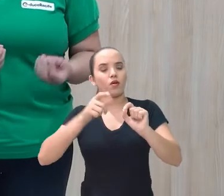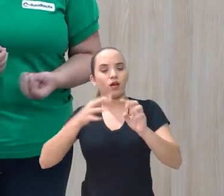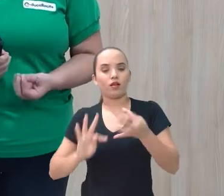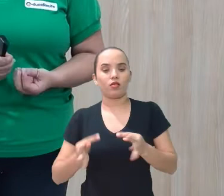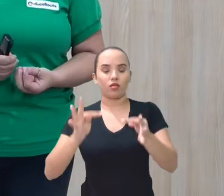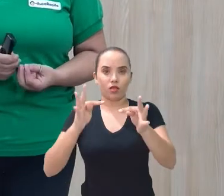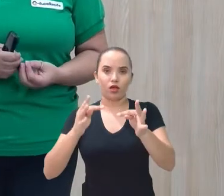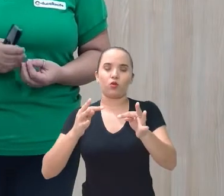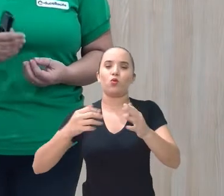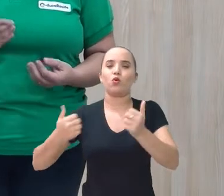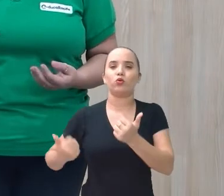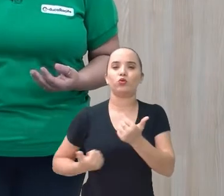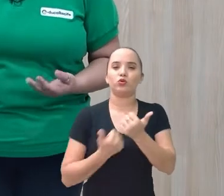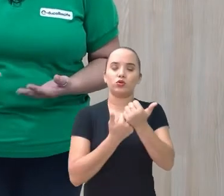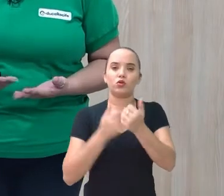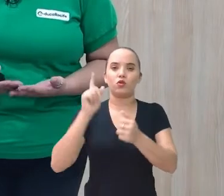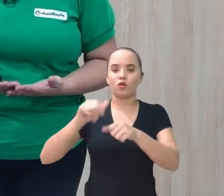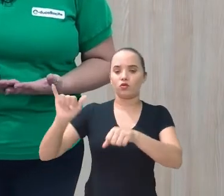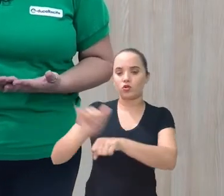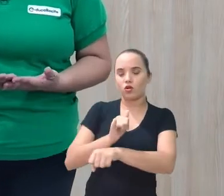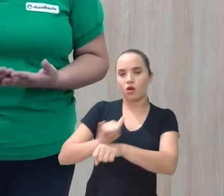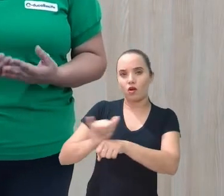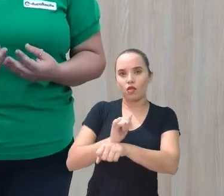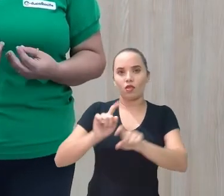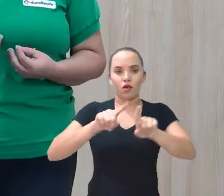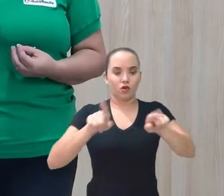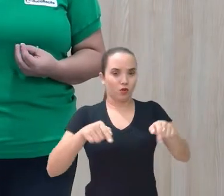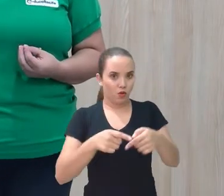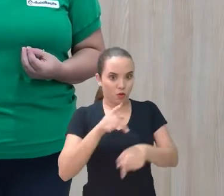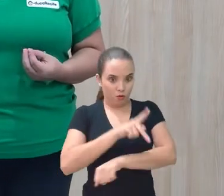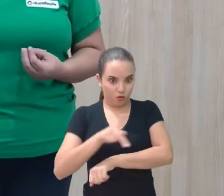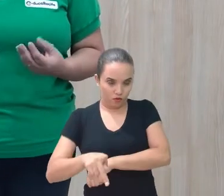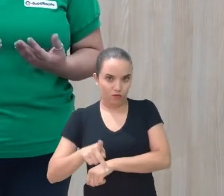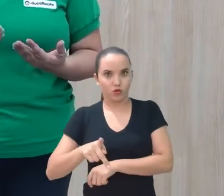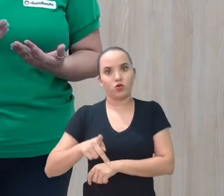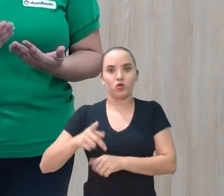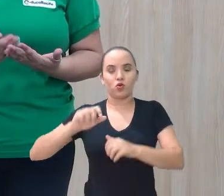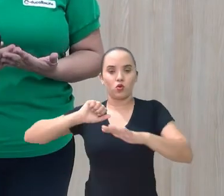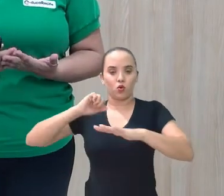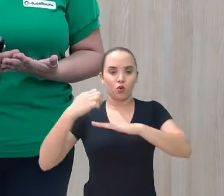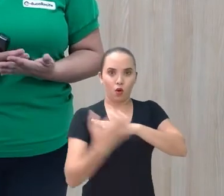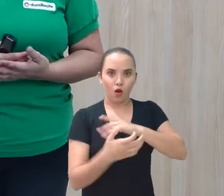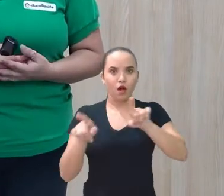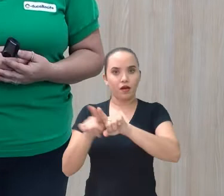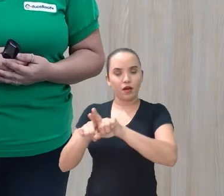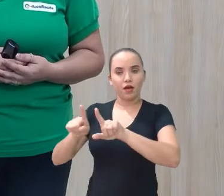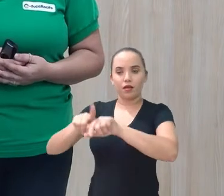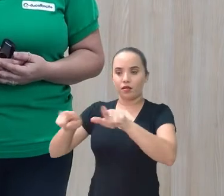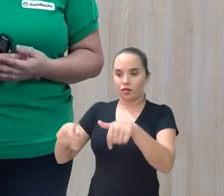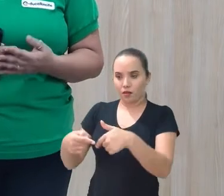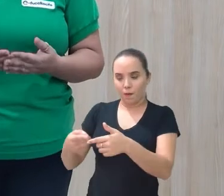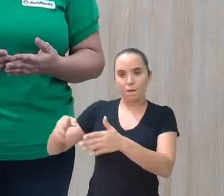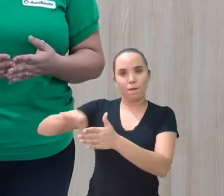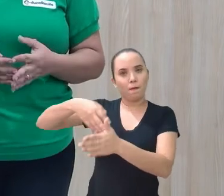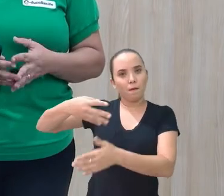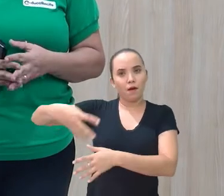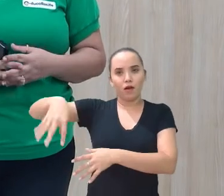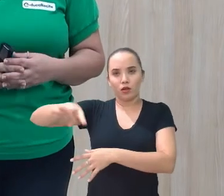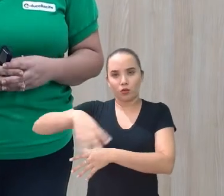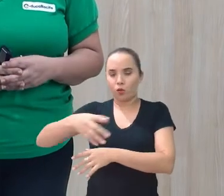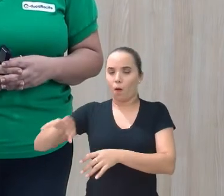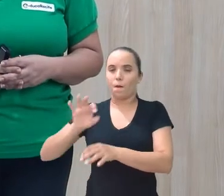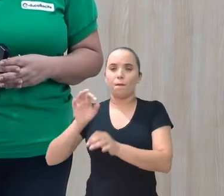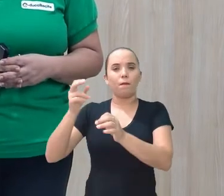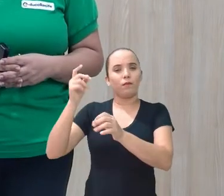da sala de recurso como da sala de aula, vai utilizar para minimizar a dificuldade na aprendizagem